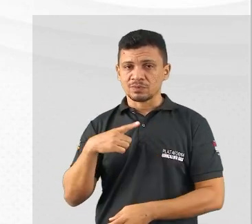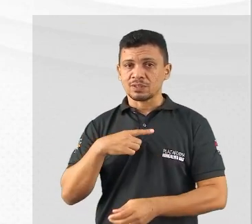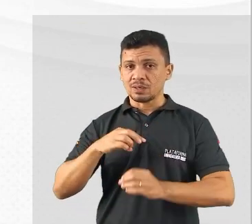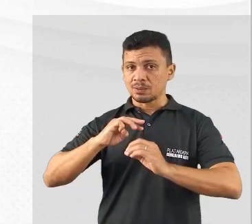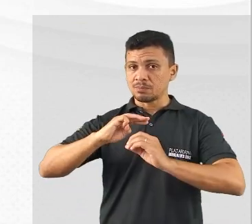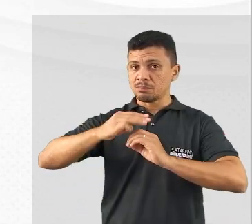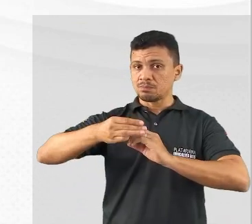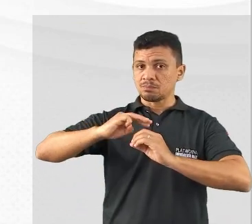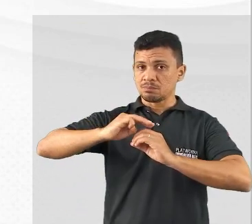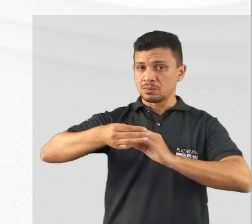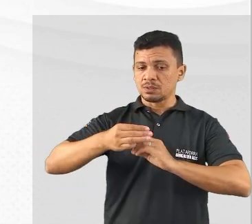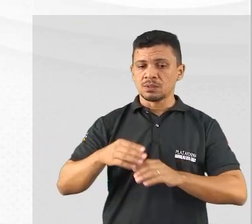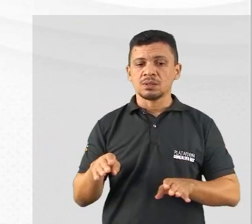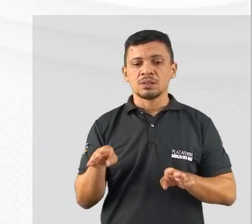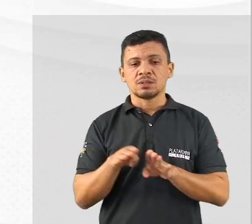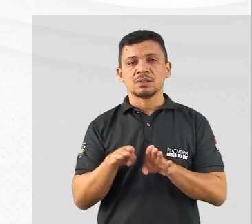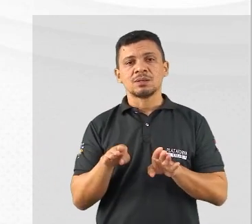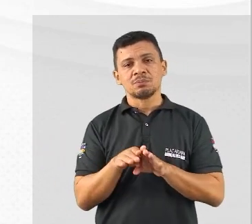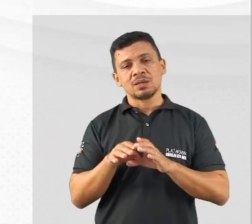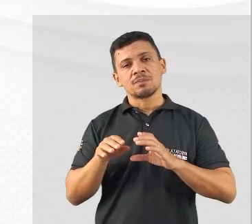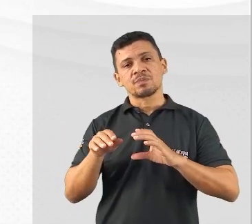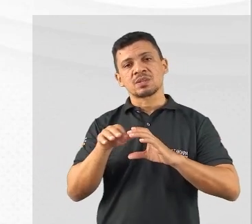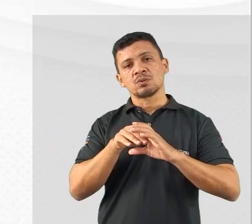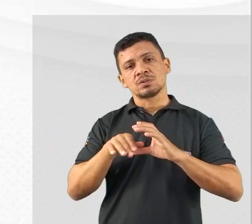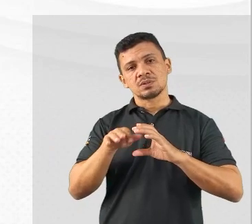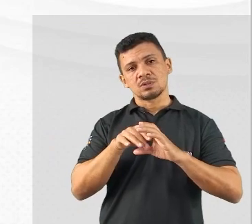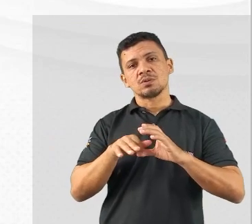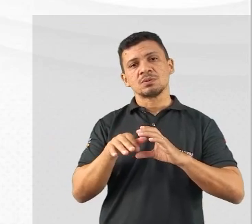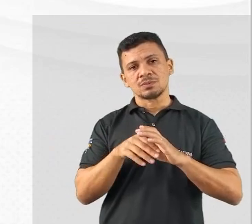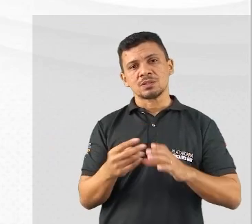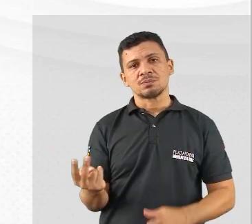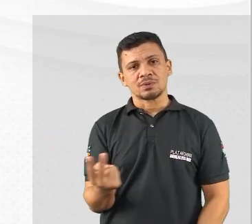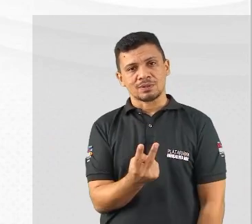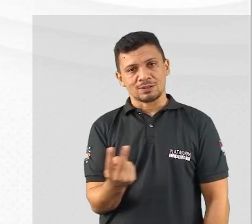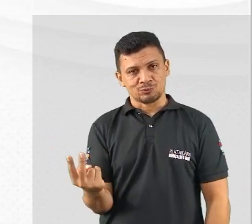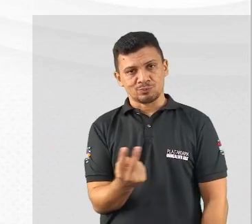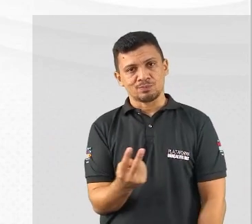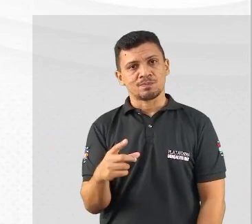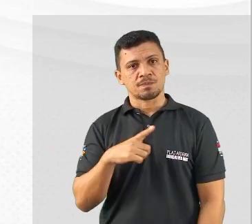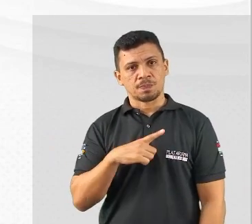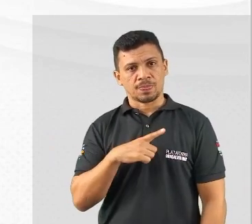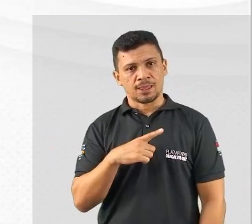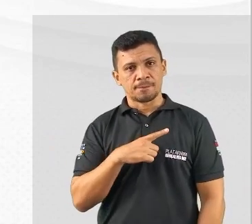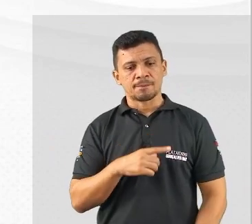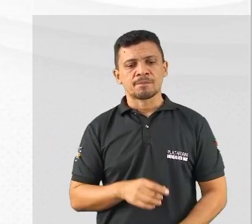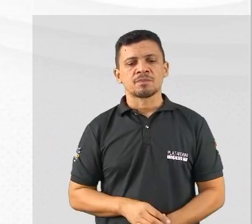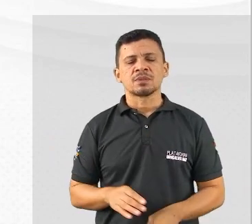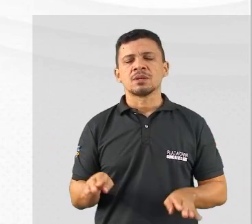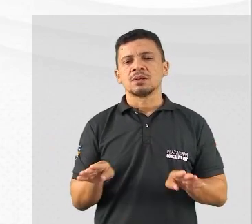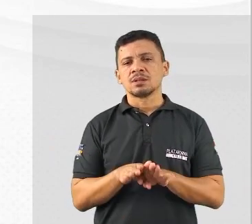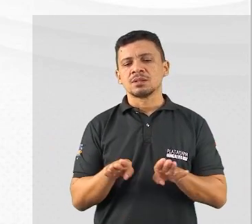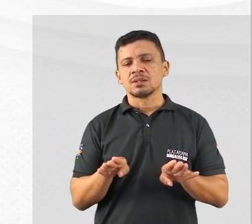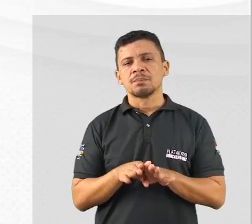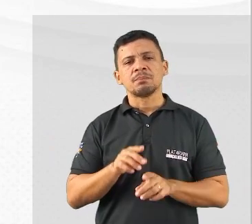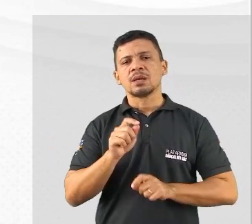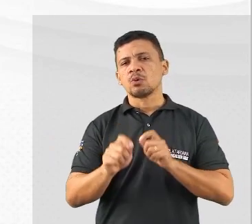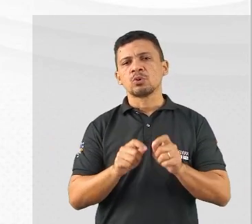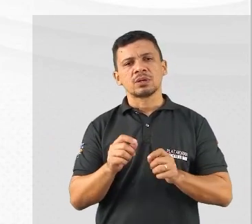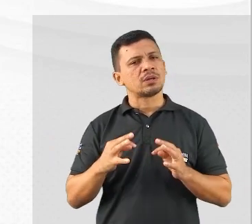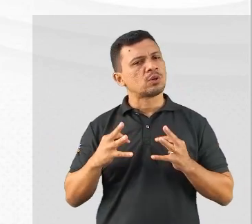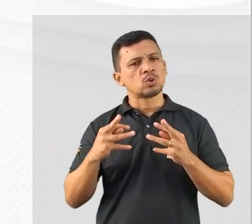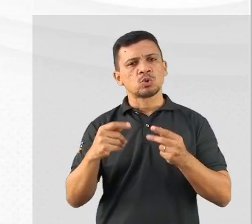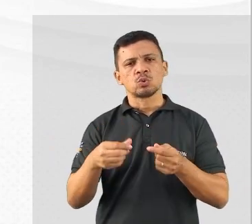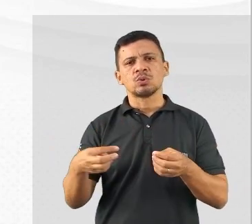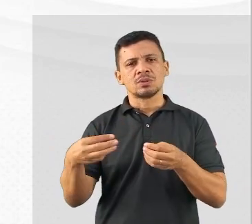E também o citoplasma, como eu falei para vocês anteriormente. Além disso, pessoal, o que ainda é mais importante é que toda a